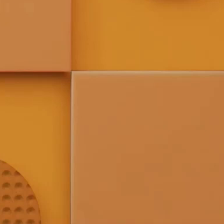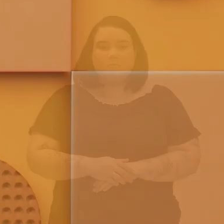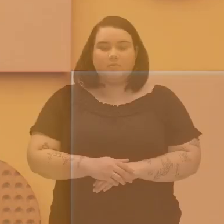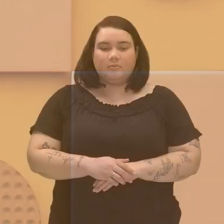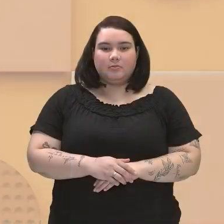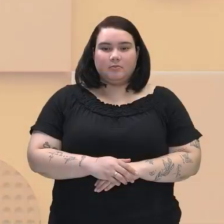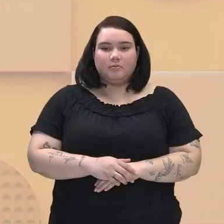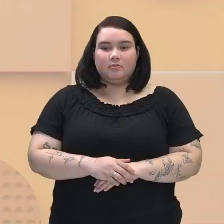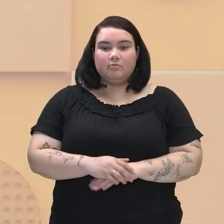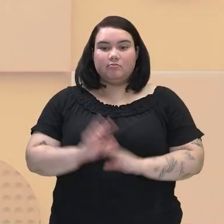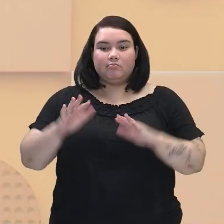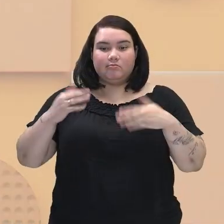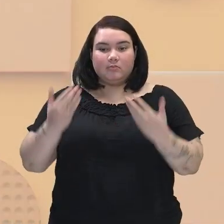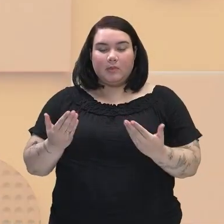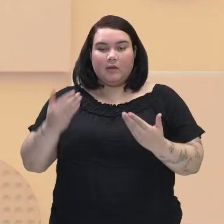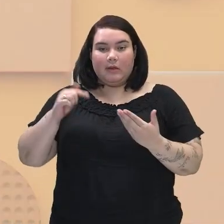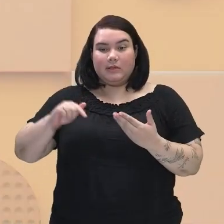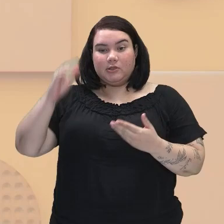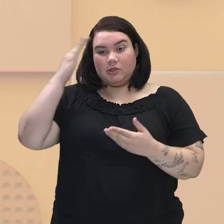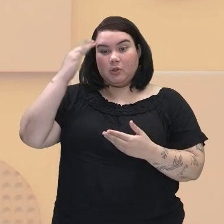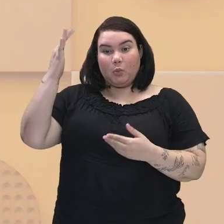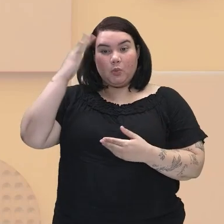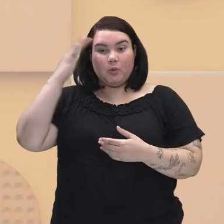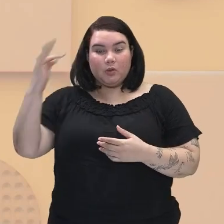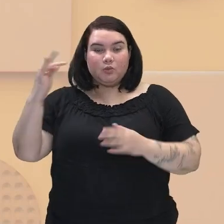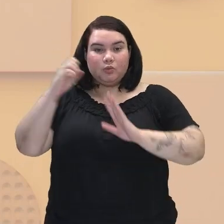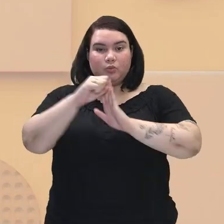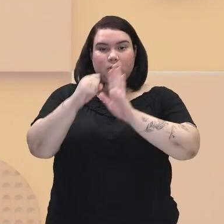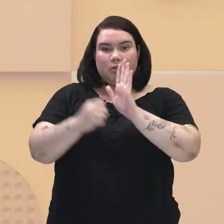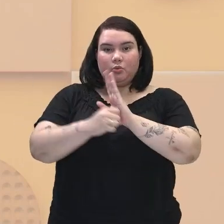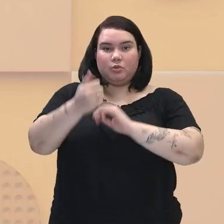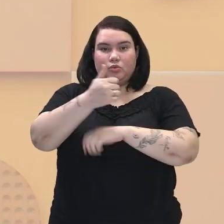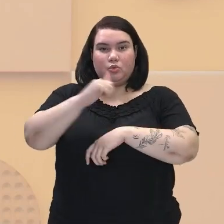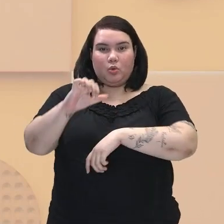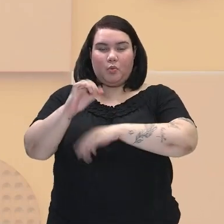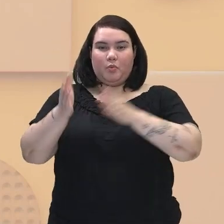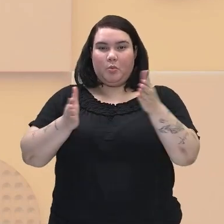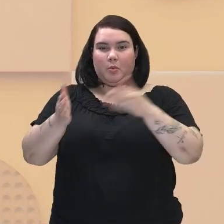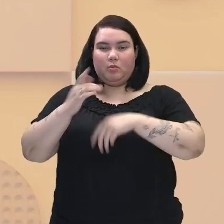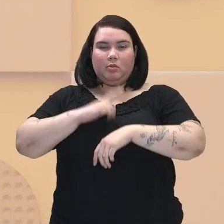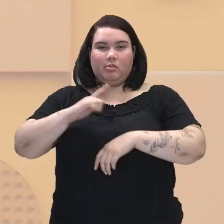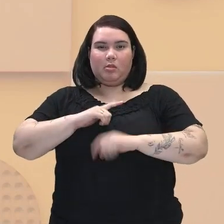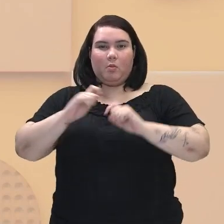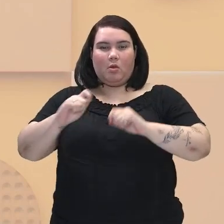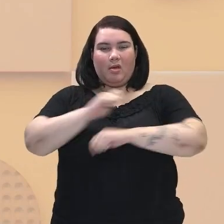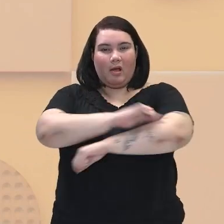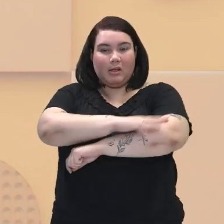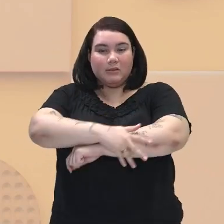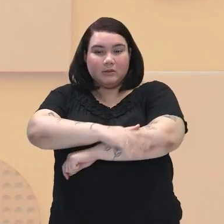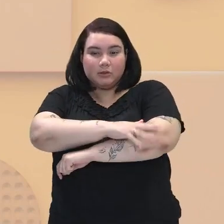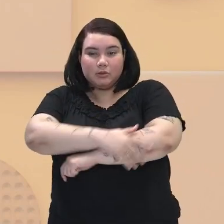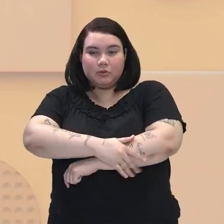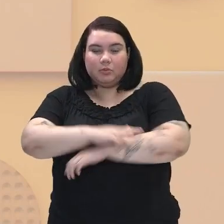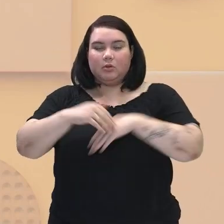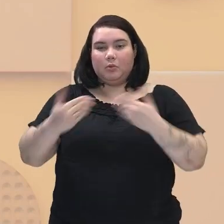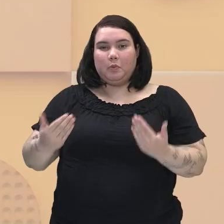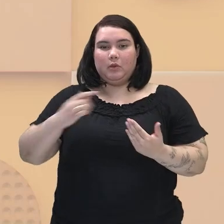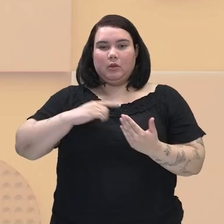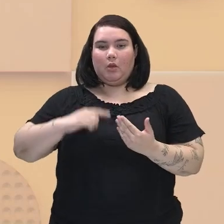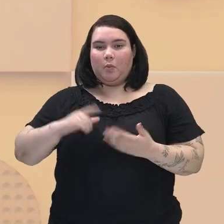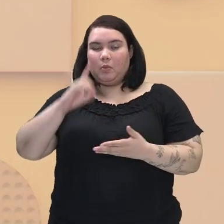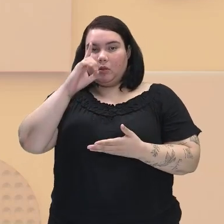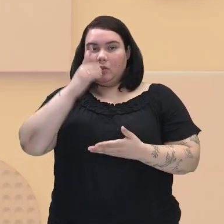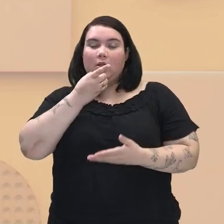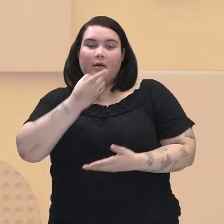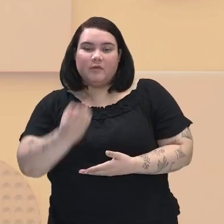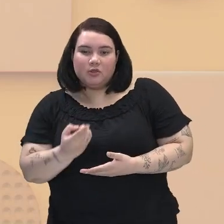era inferior. E entre essas teorias racistas do século XIX, a gente vai ter o quê? O darwinismo